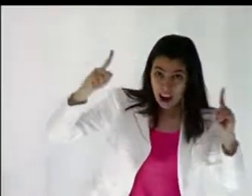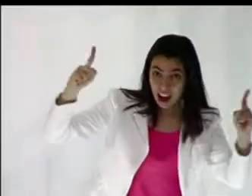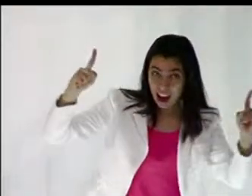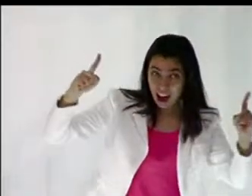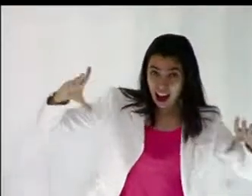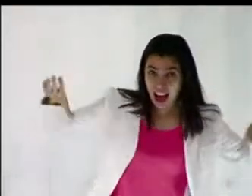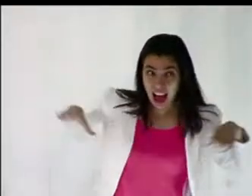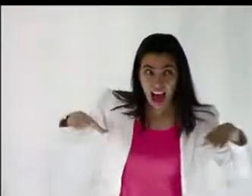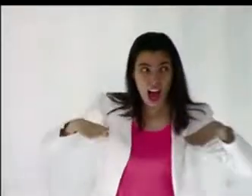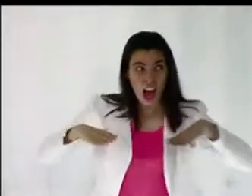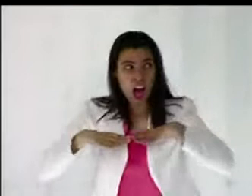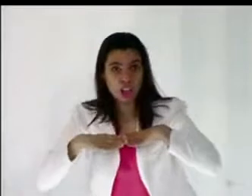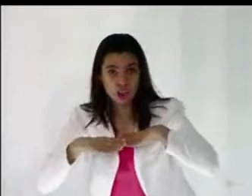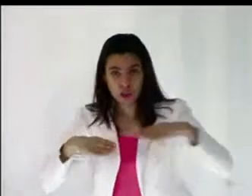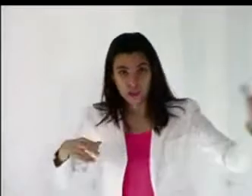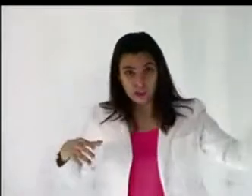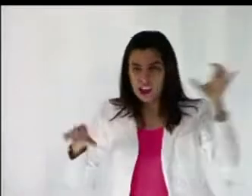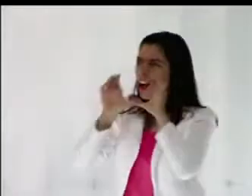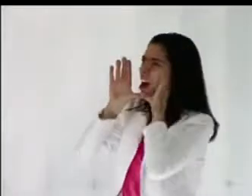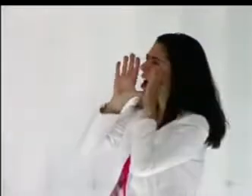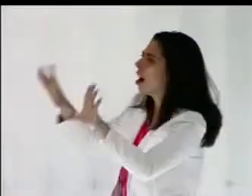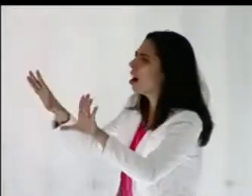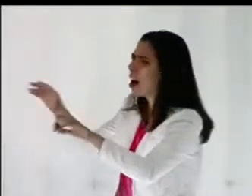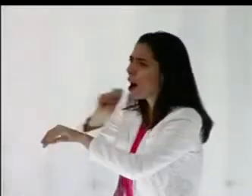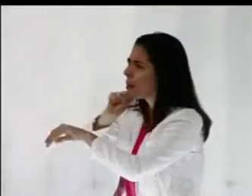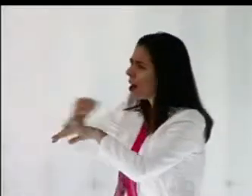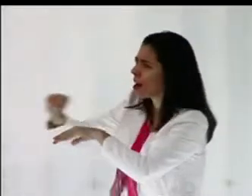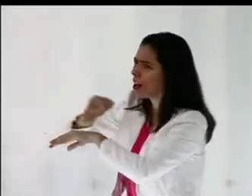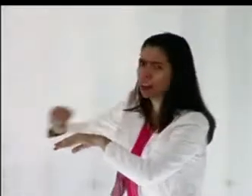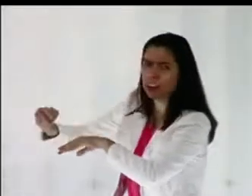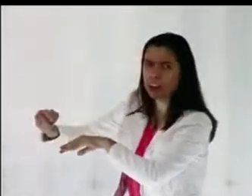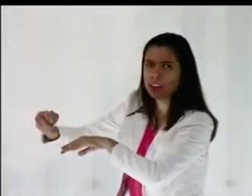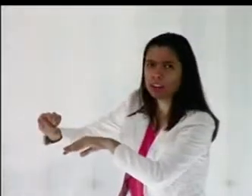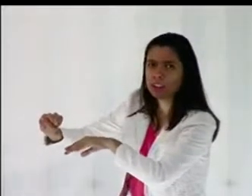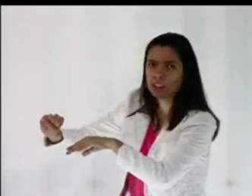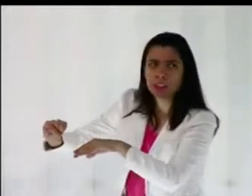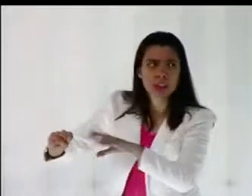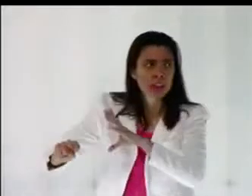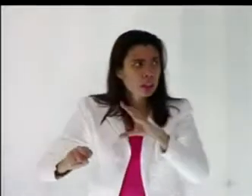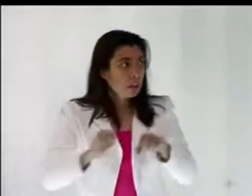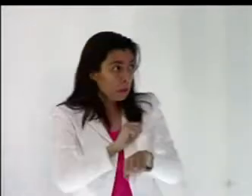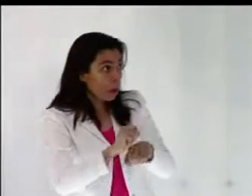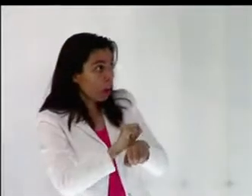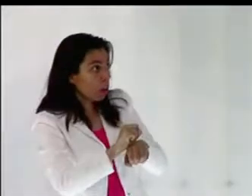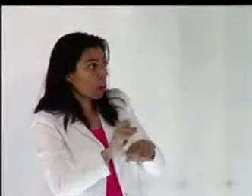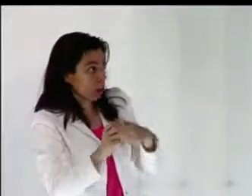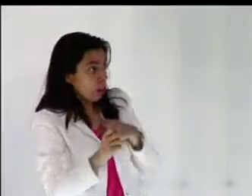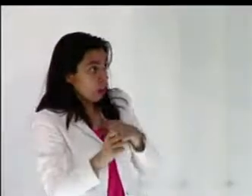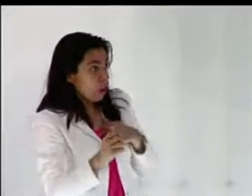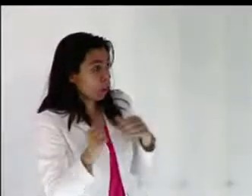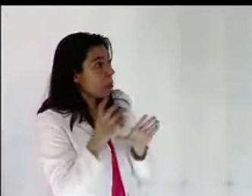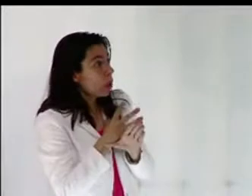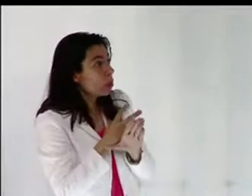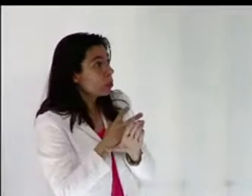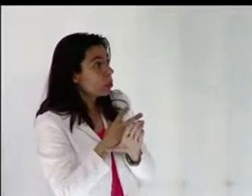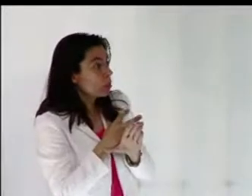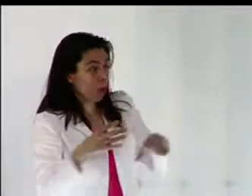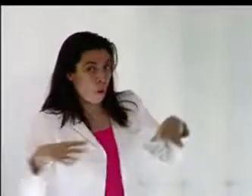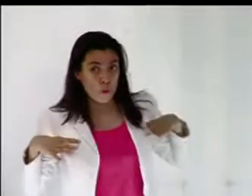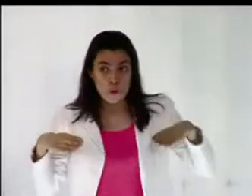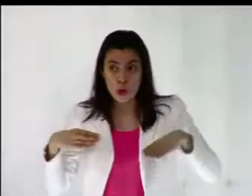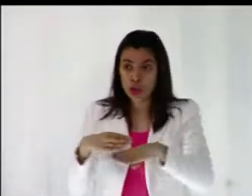Abraão, Abraão. Ele respondeu: Eis-me aqui. Então lhe disse: Não estendas a mão